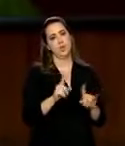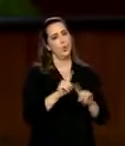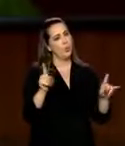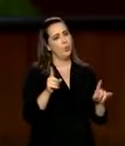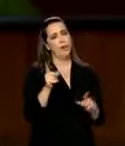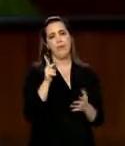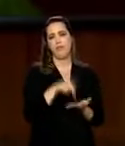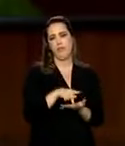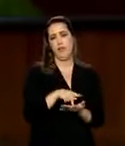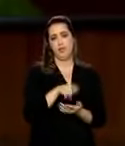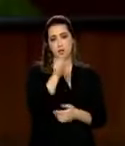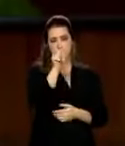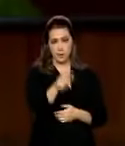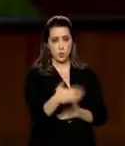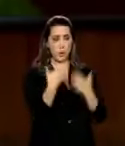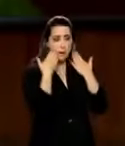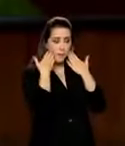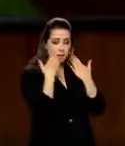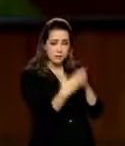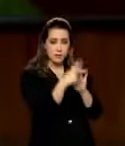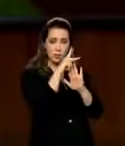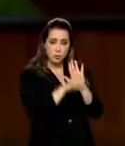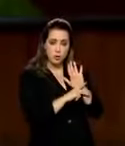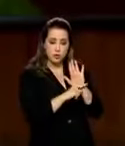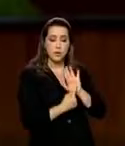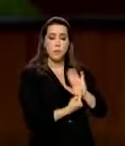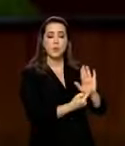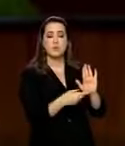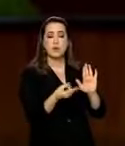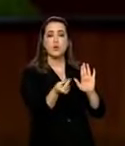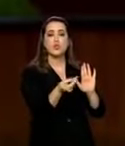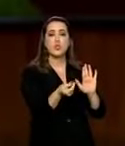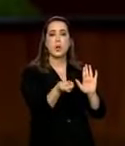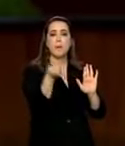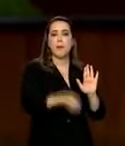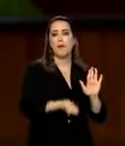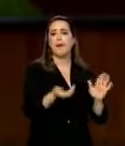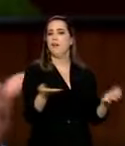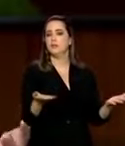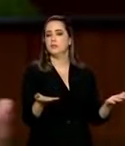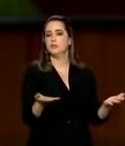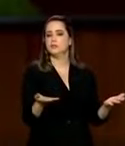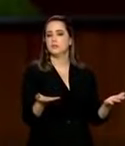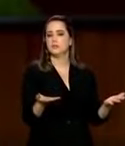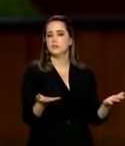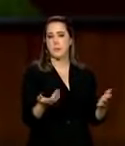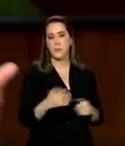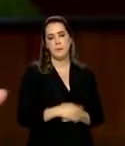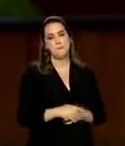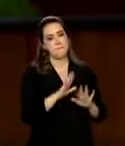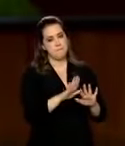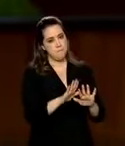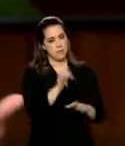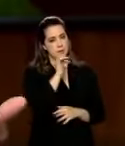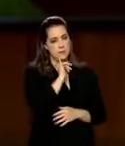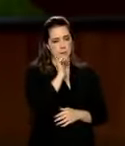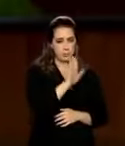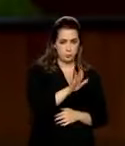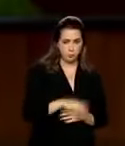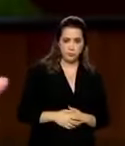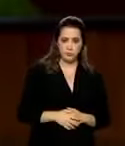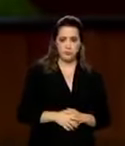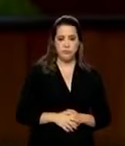apresenta o projeto é que tem que dizer de onde vem o recurso para tal. É a mesma coisa, bacana, né? Se por iniciativa de um